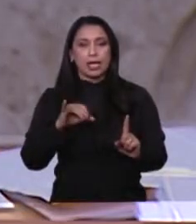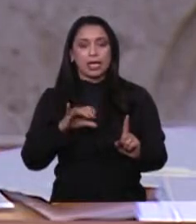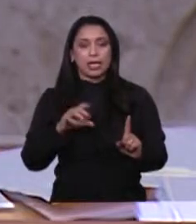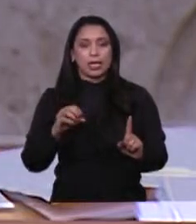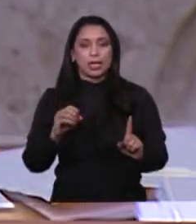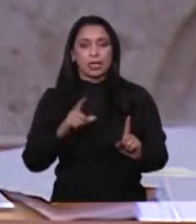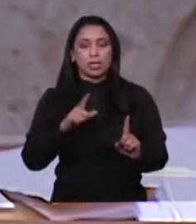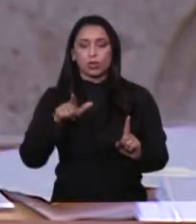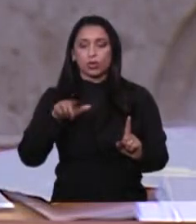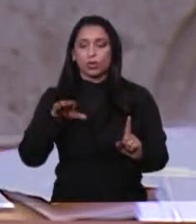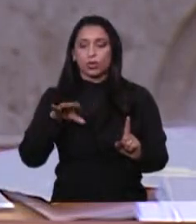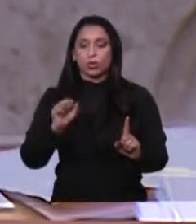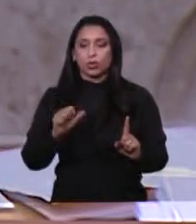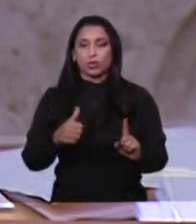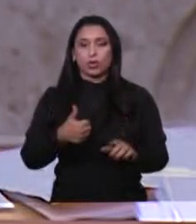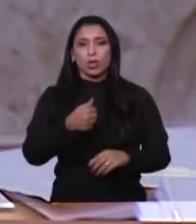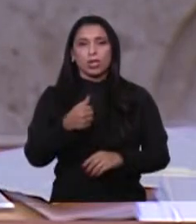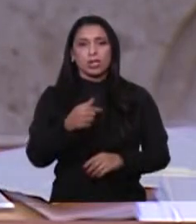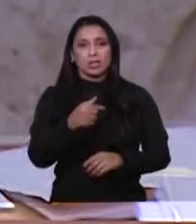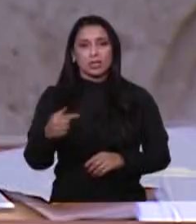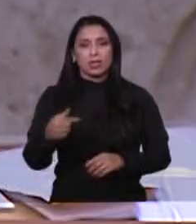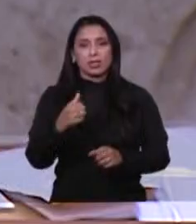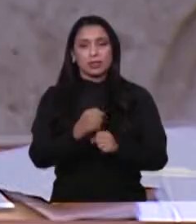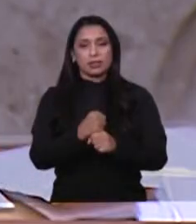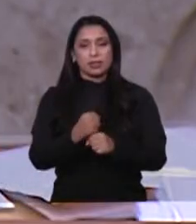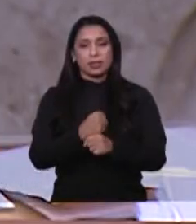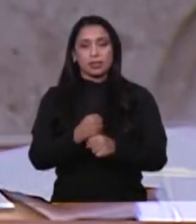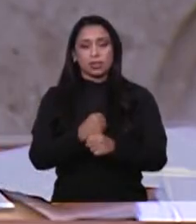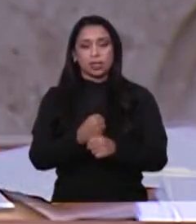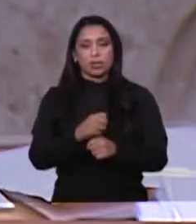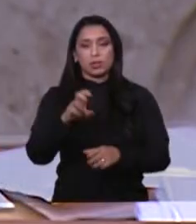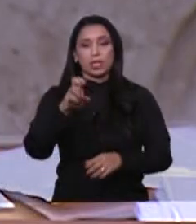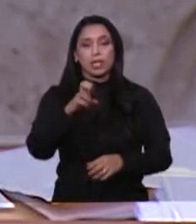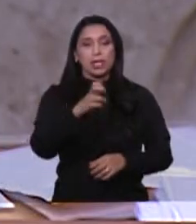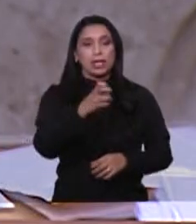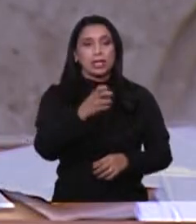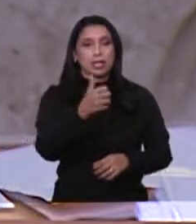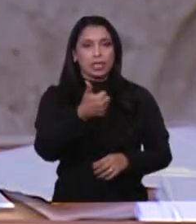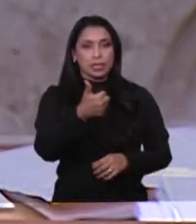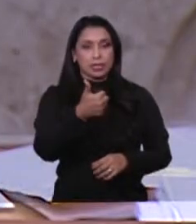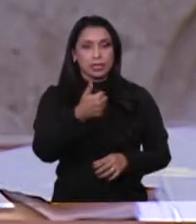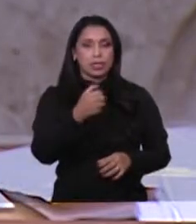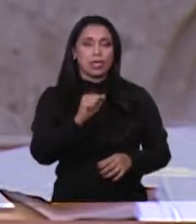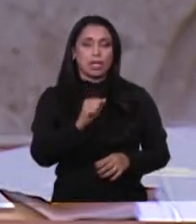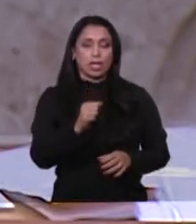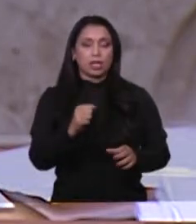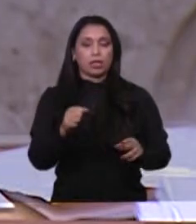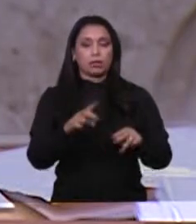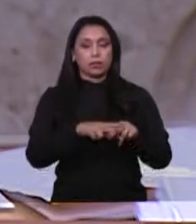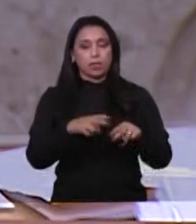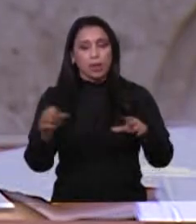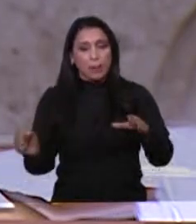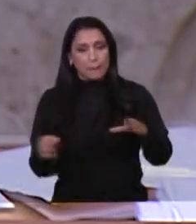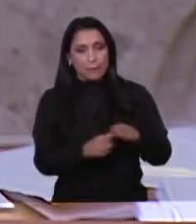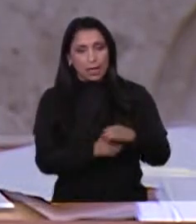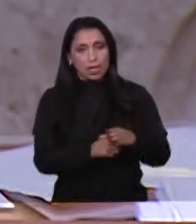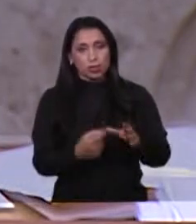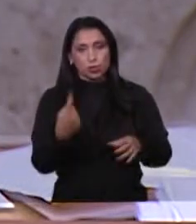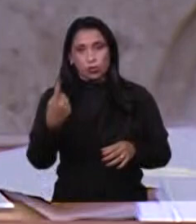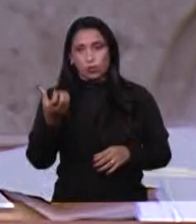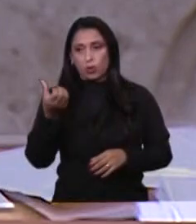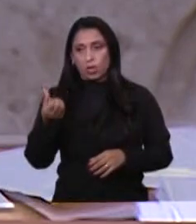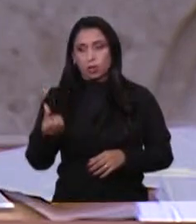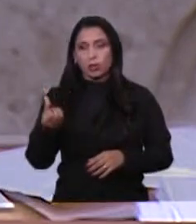Pereira à pena de 17 anos, sendo 15 anos e 6 meses de reclusão e 1 ano e